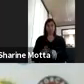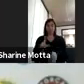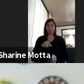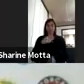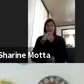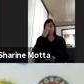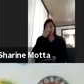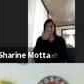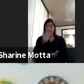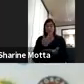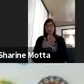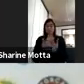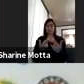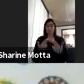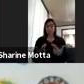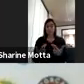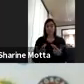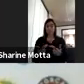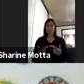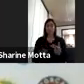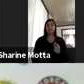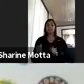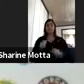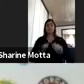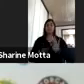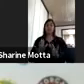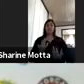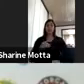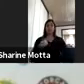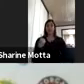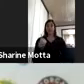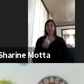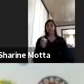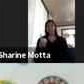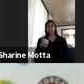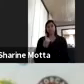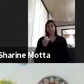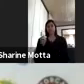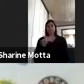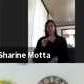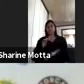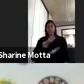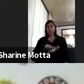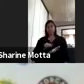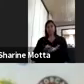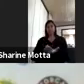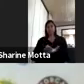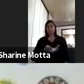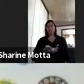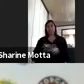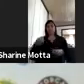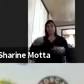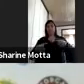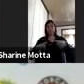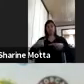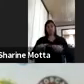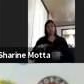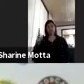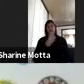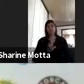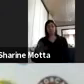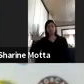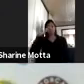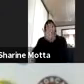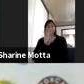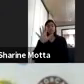tendo que enfrentá-la de forma individual, porque não há uma política nacional de enfrentamento a